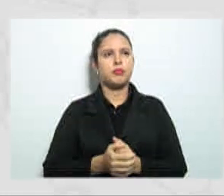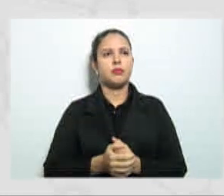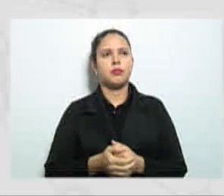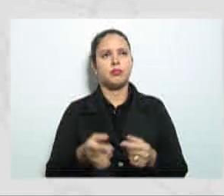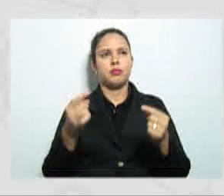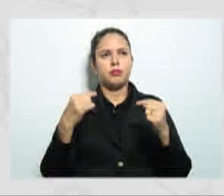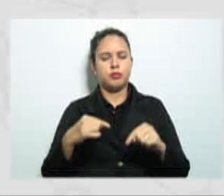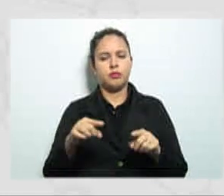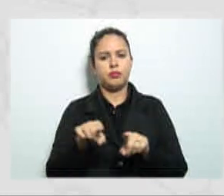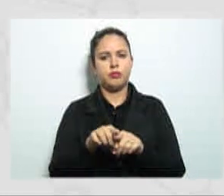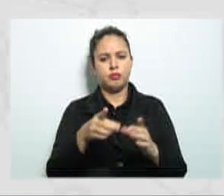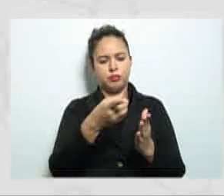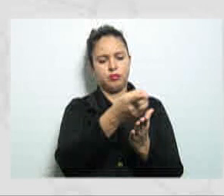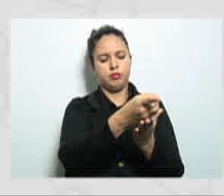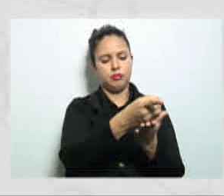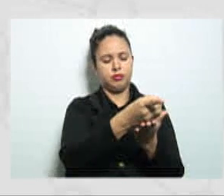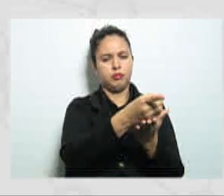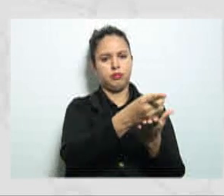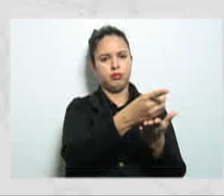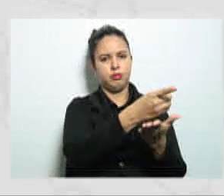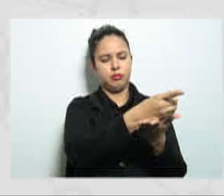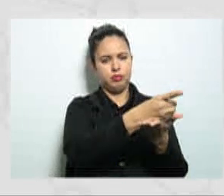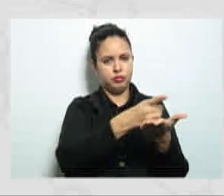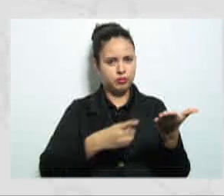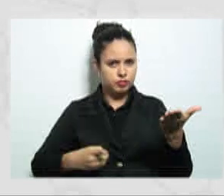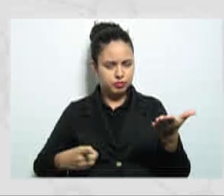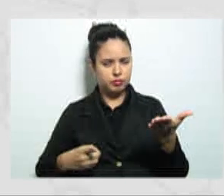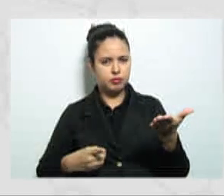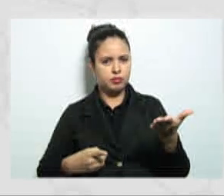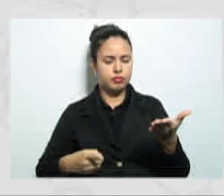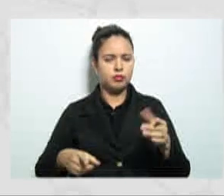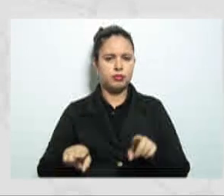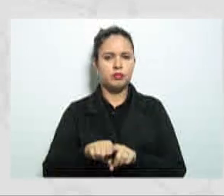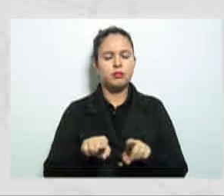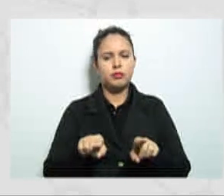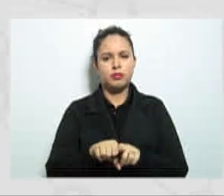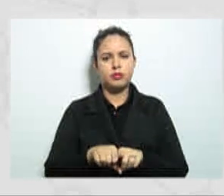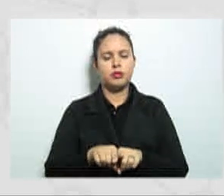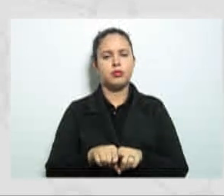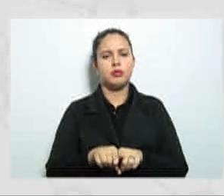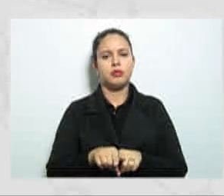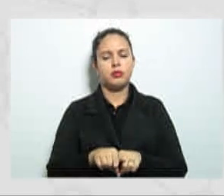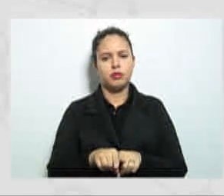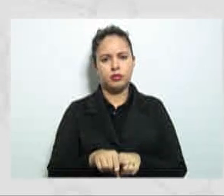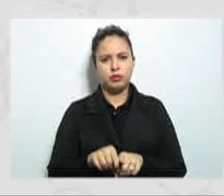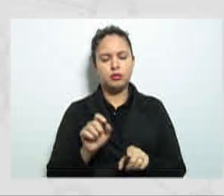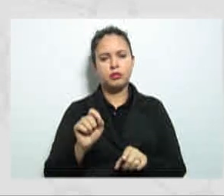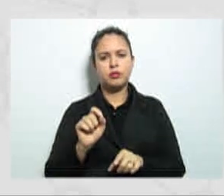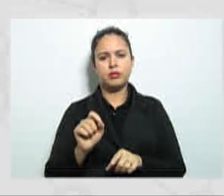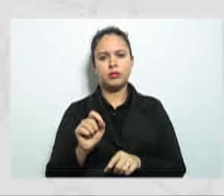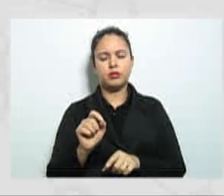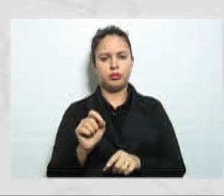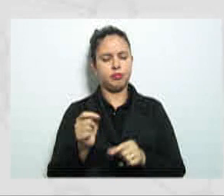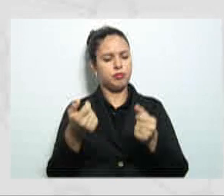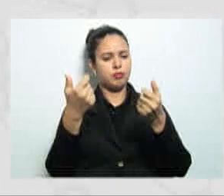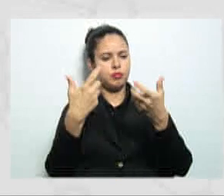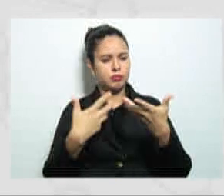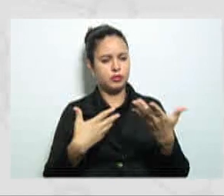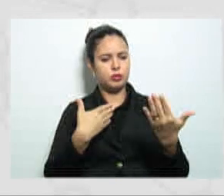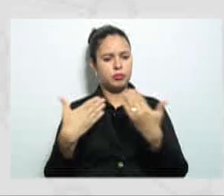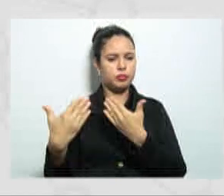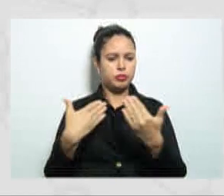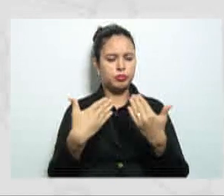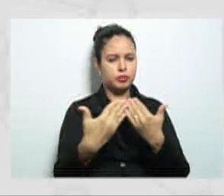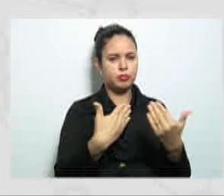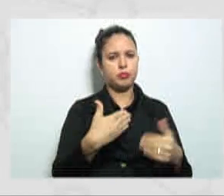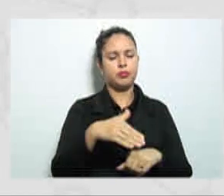A declaração do presidente e do secretário, a ordem do dia, que são as deliberações, o que vai ser conversado.